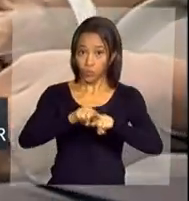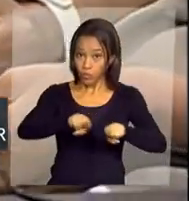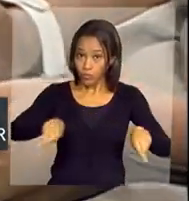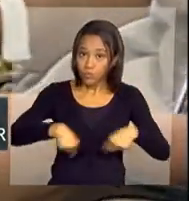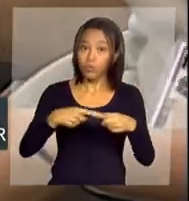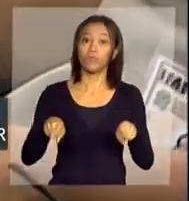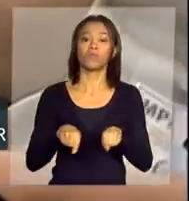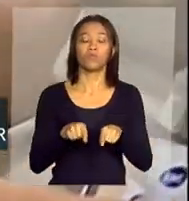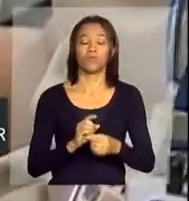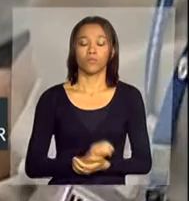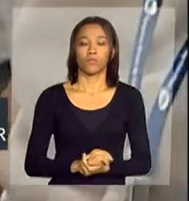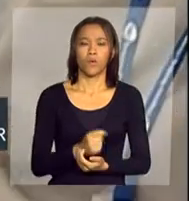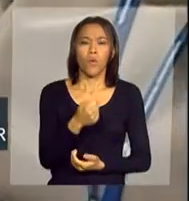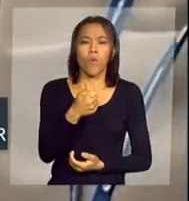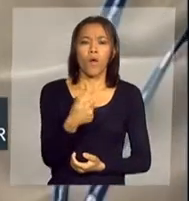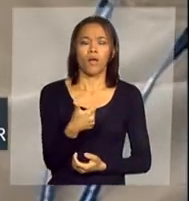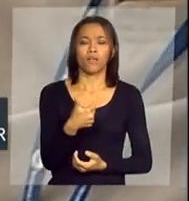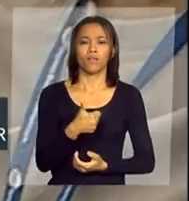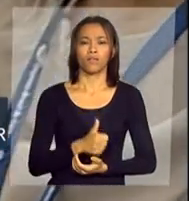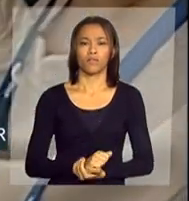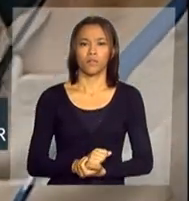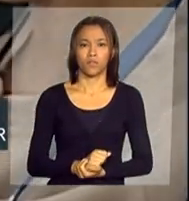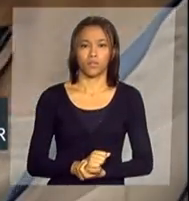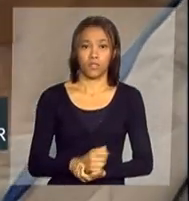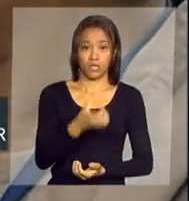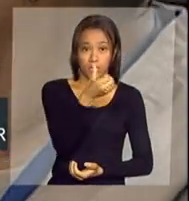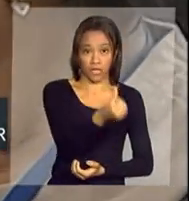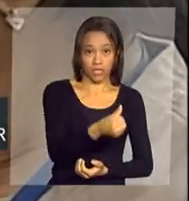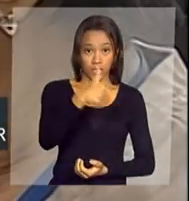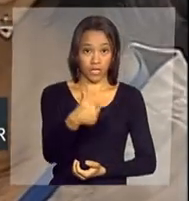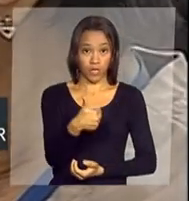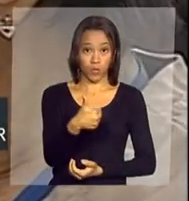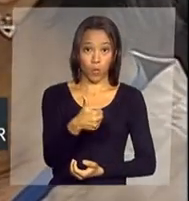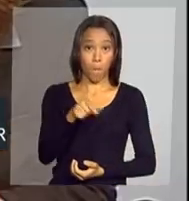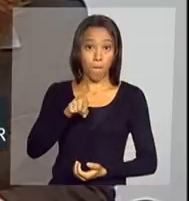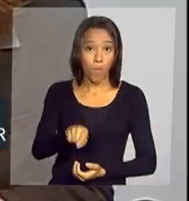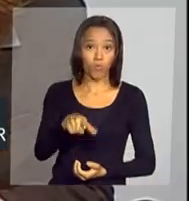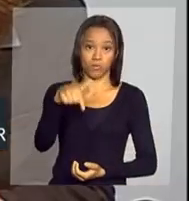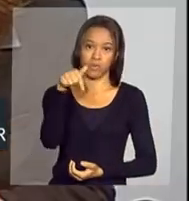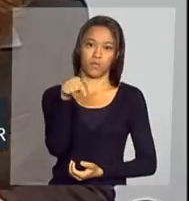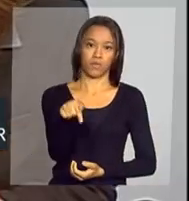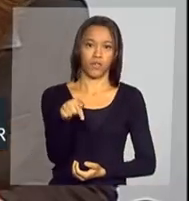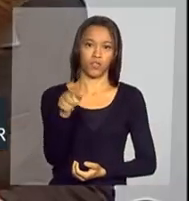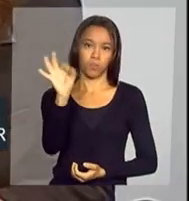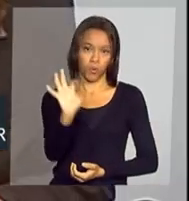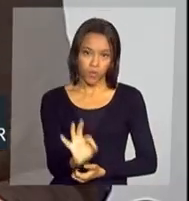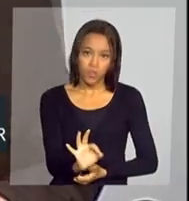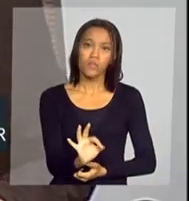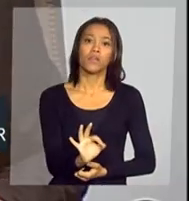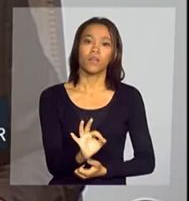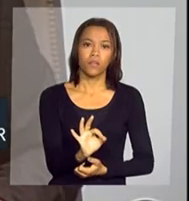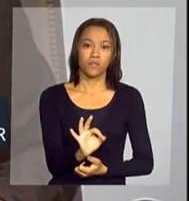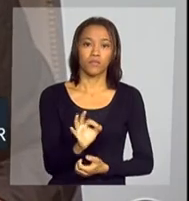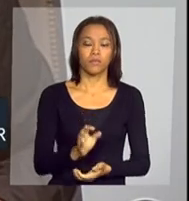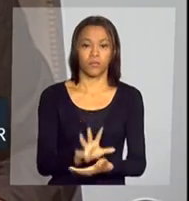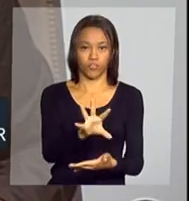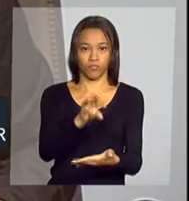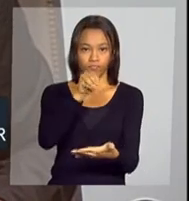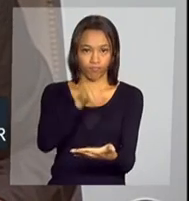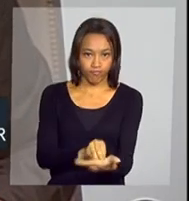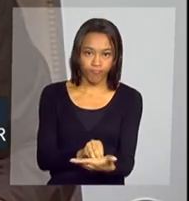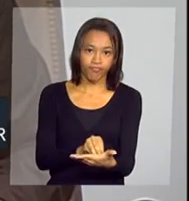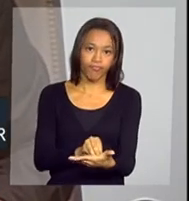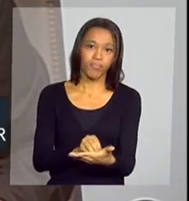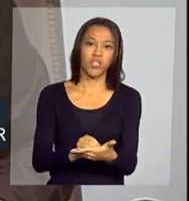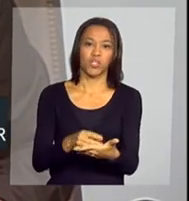deu com 61 pontos at por cento da agenda